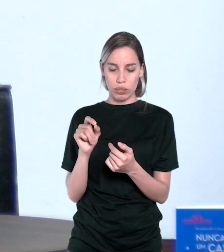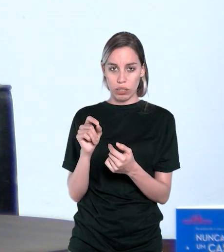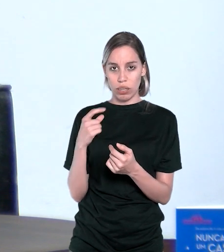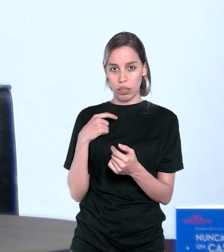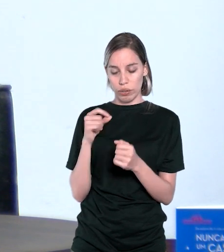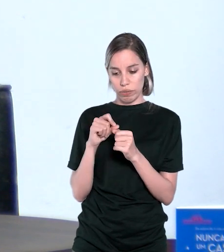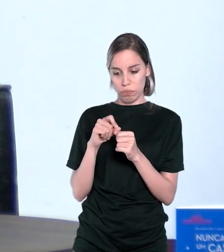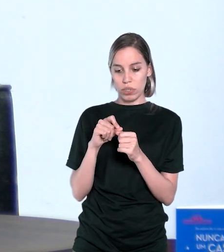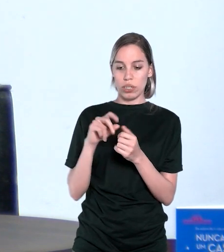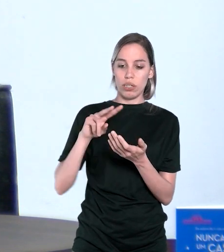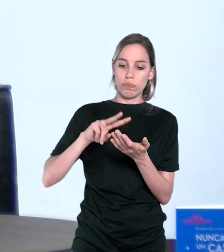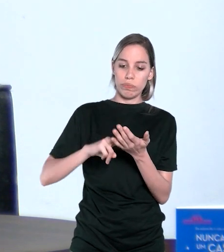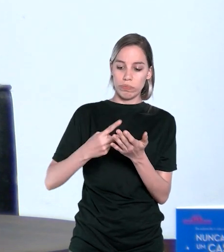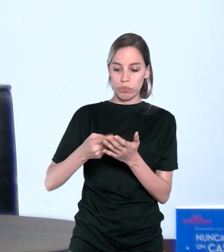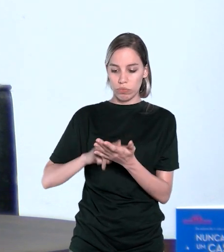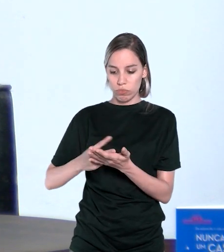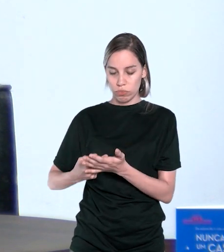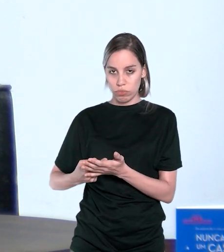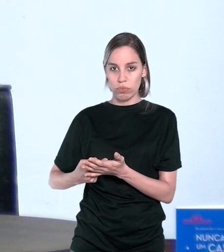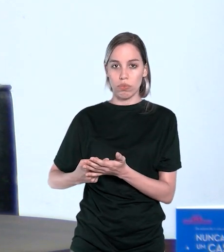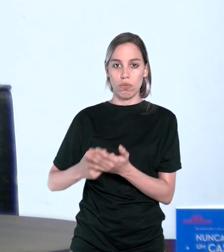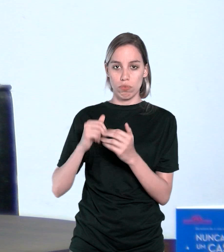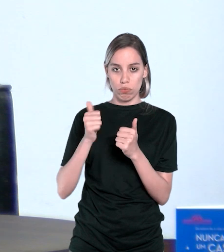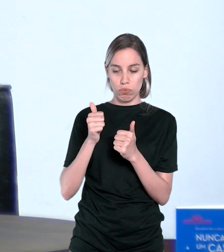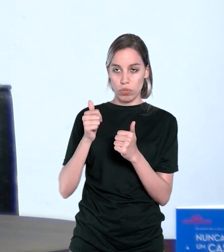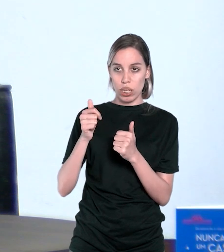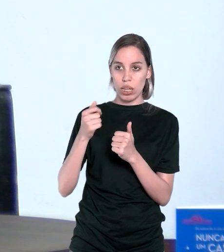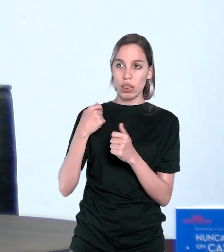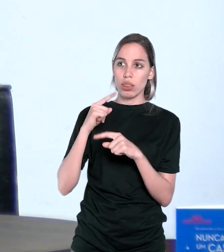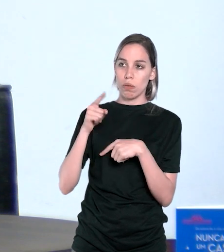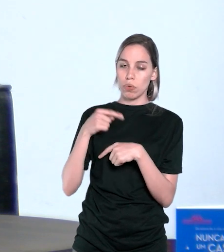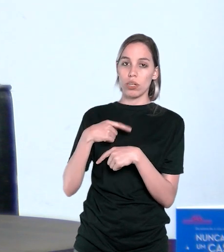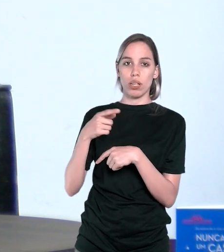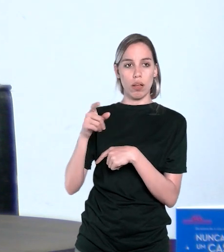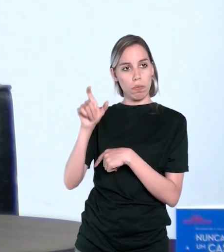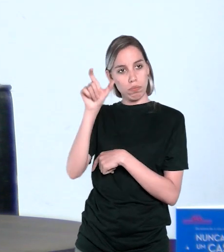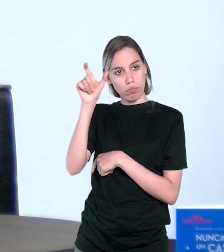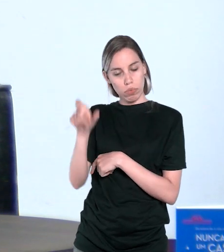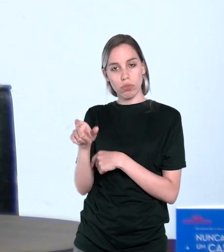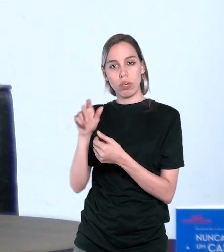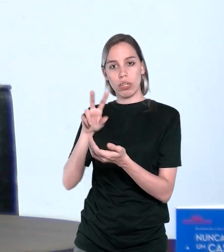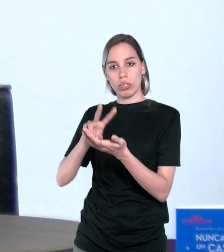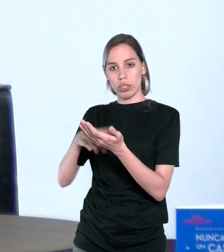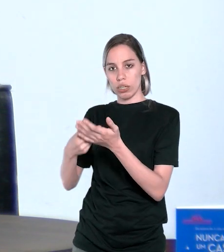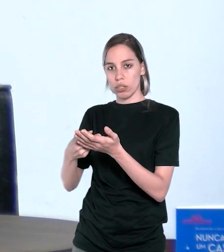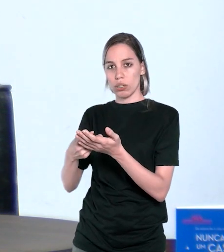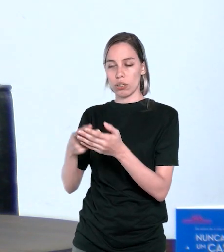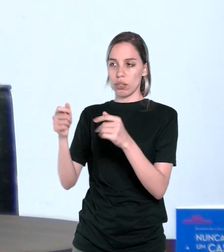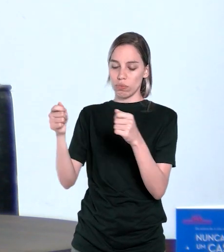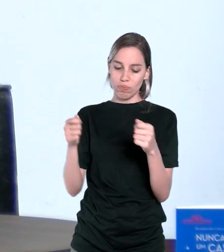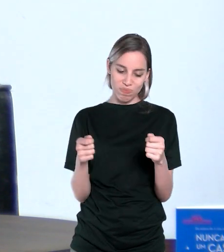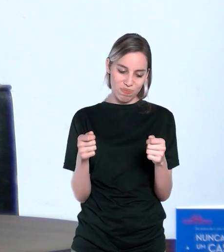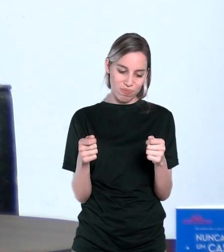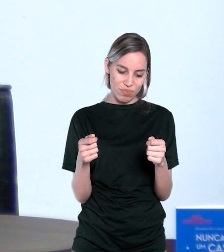primeira troca, né, que o tradutor faz, mas depois eu consigo já escrever alguma coisa em inglês. É estranho,